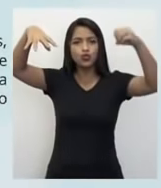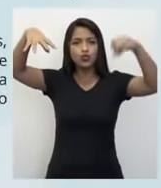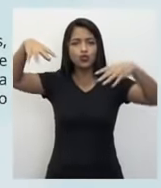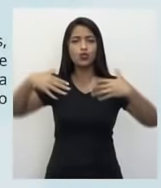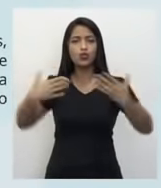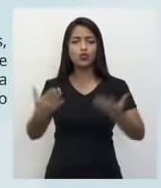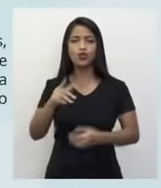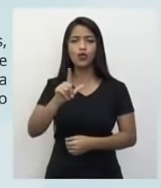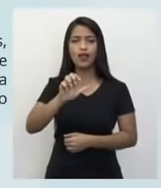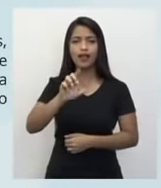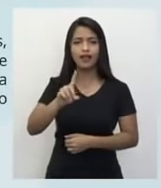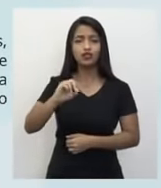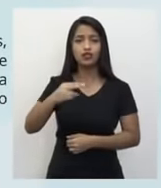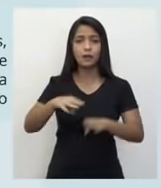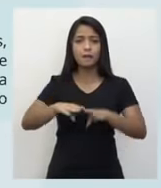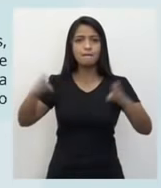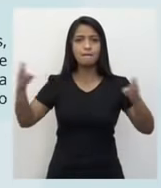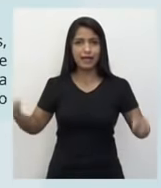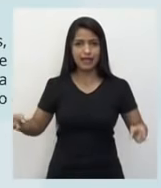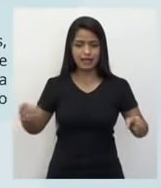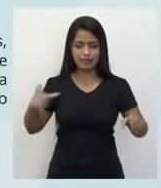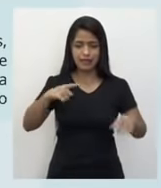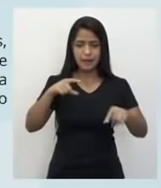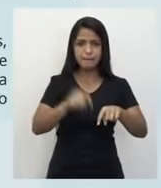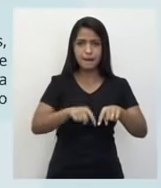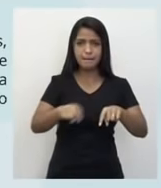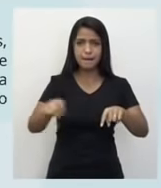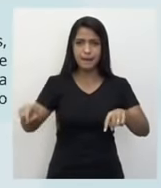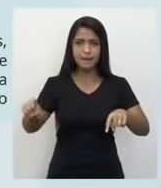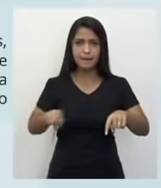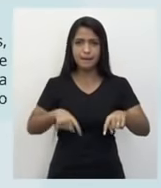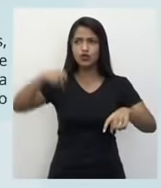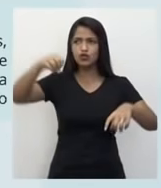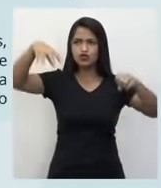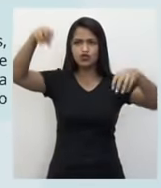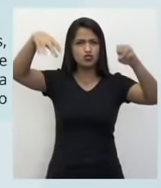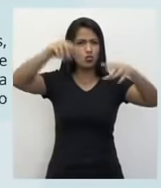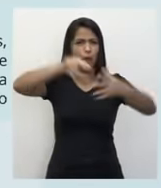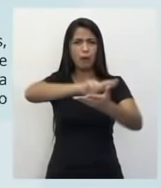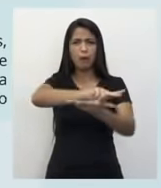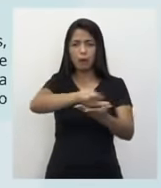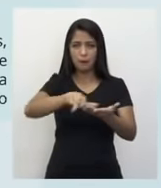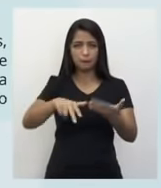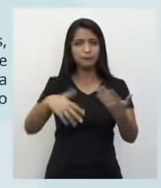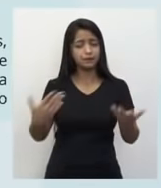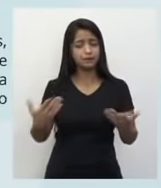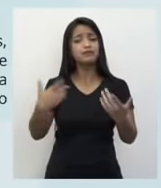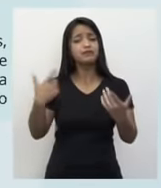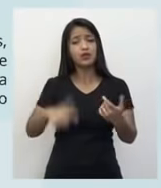aquelas mesas toda cheia de botão que serve para 1000 coisas, entre outras coisas que estão